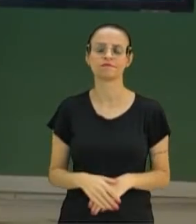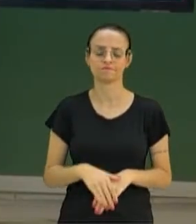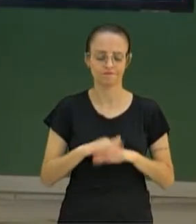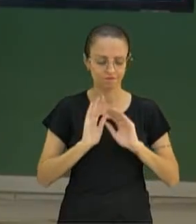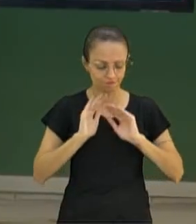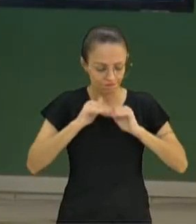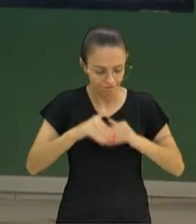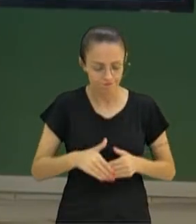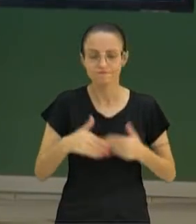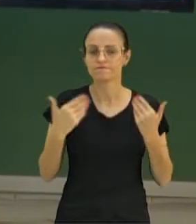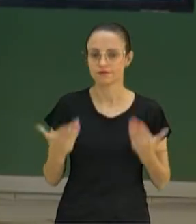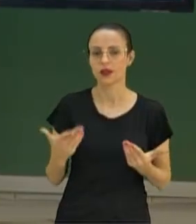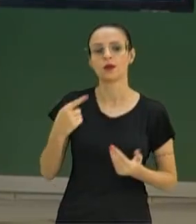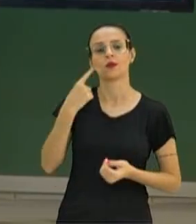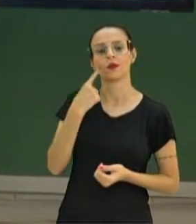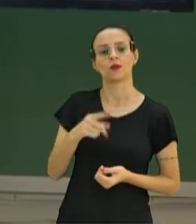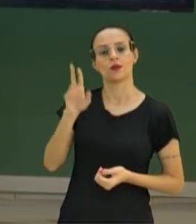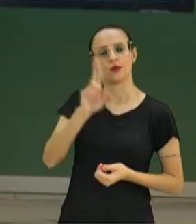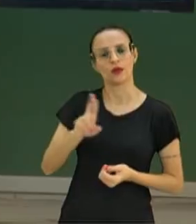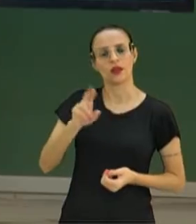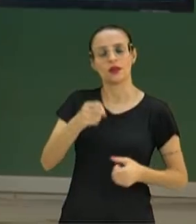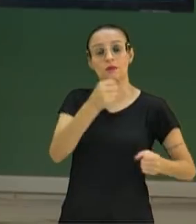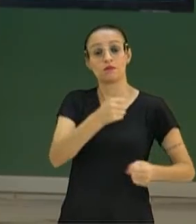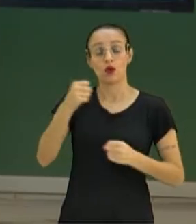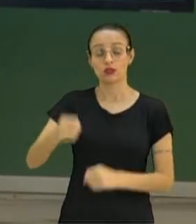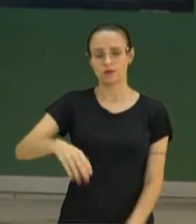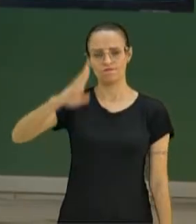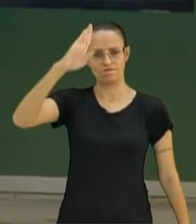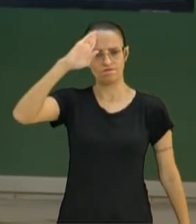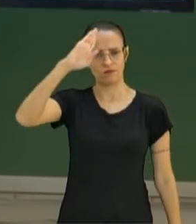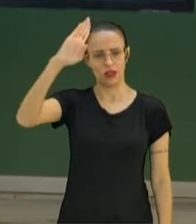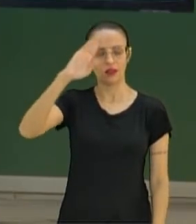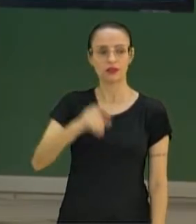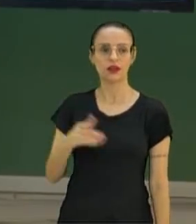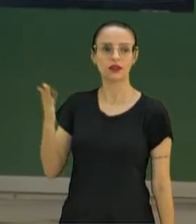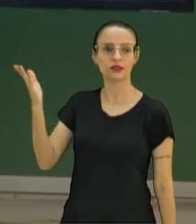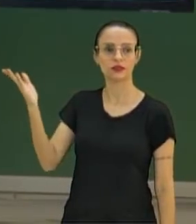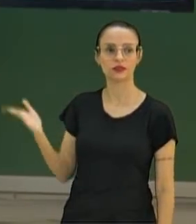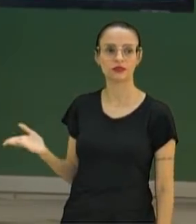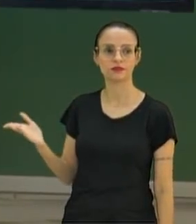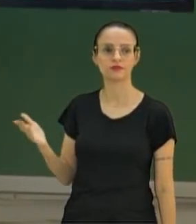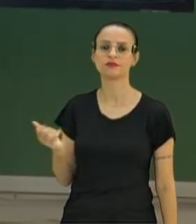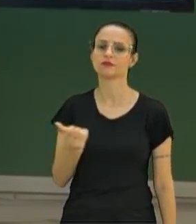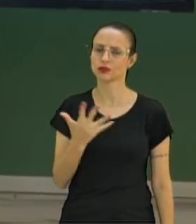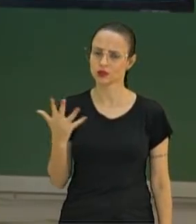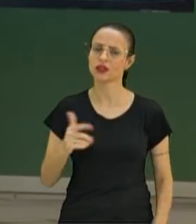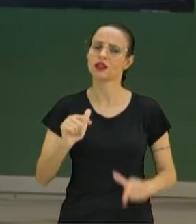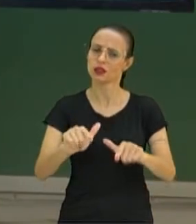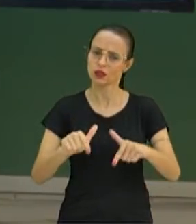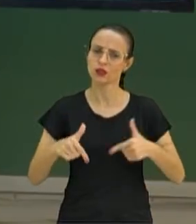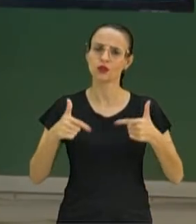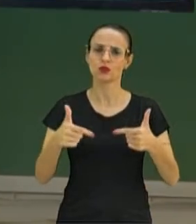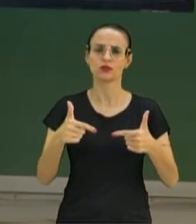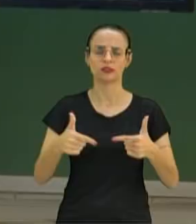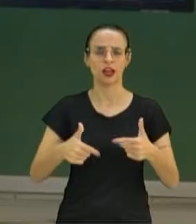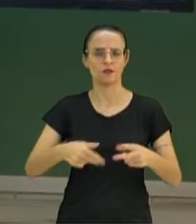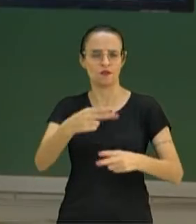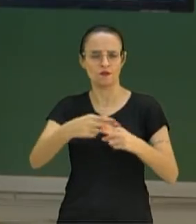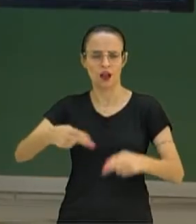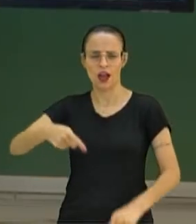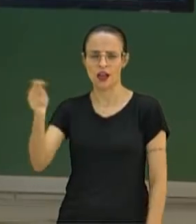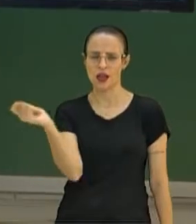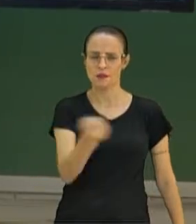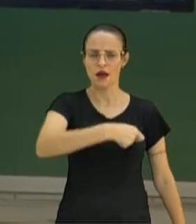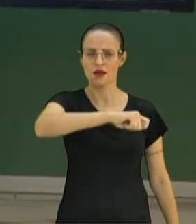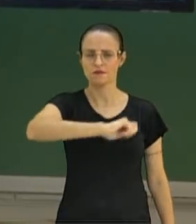Então, foi utilizado um poder militar muito grande e aqui a condição, né, muitos deles aí lutavam com facões, né, com